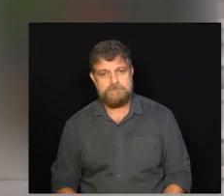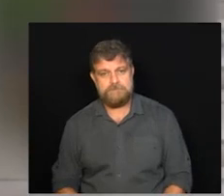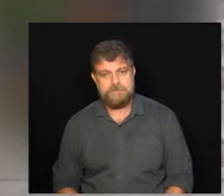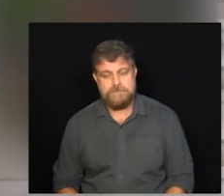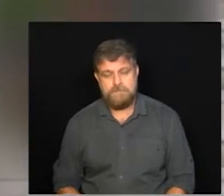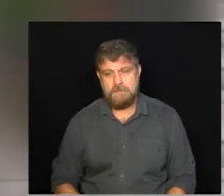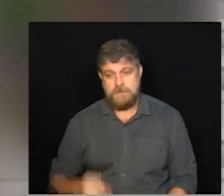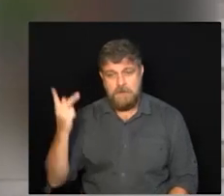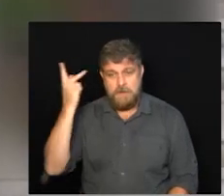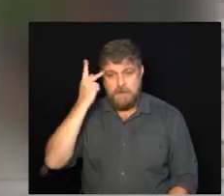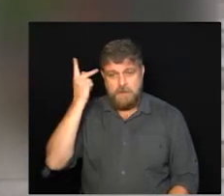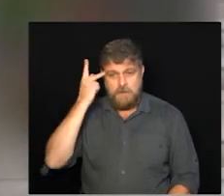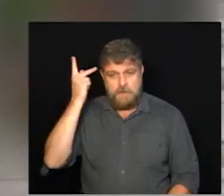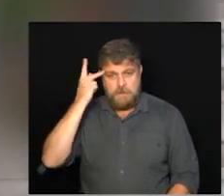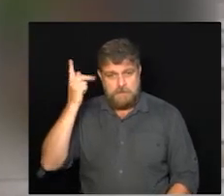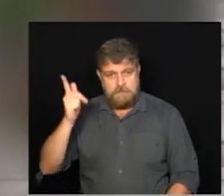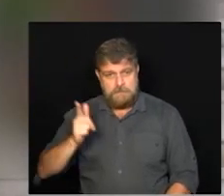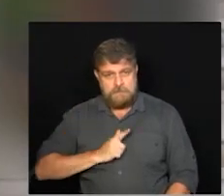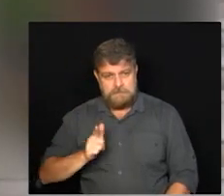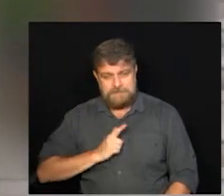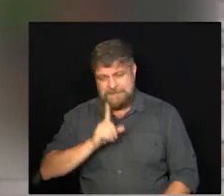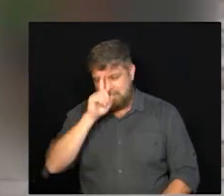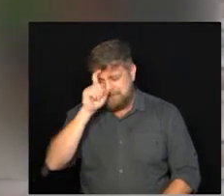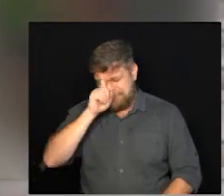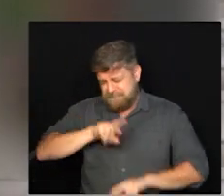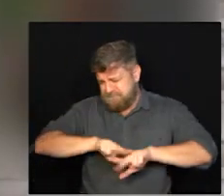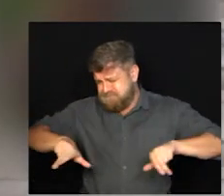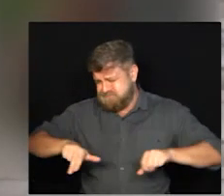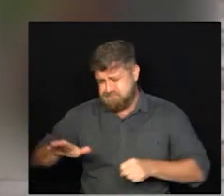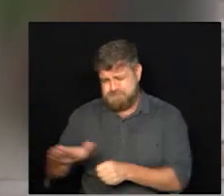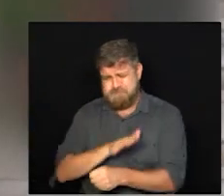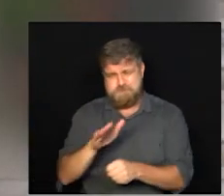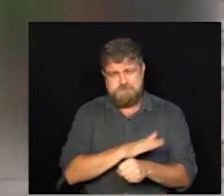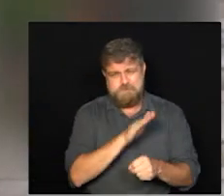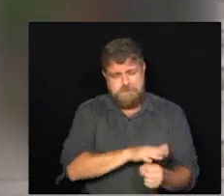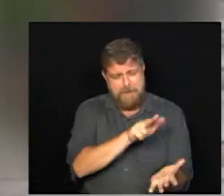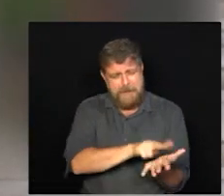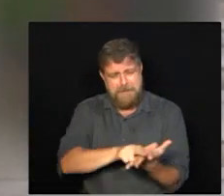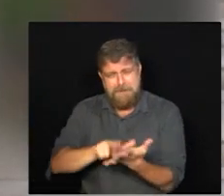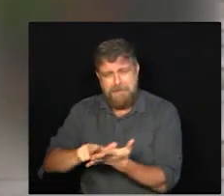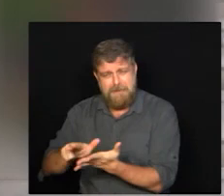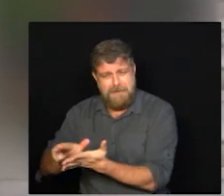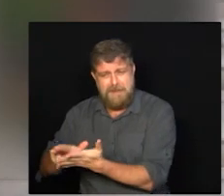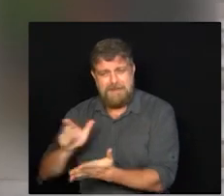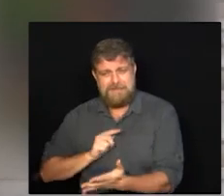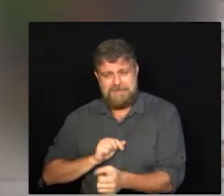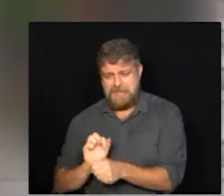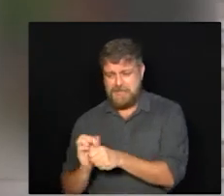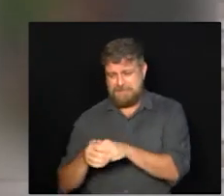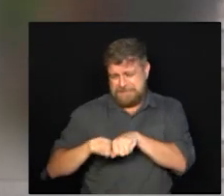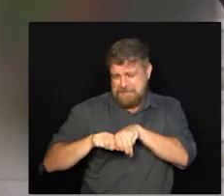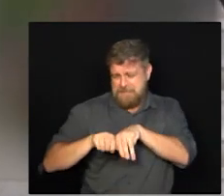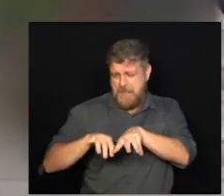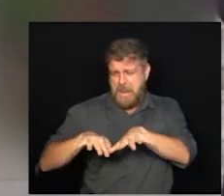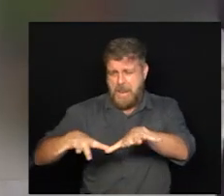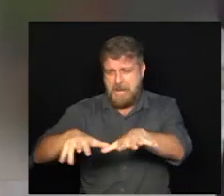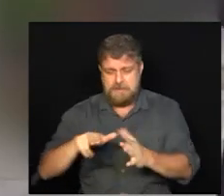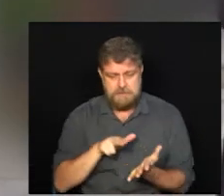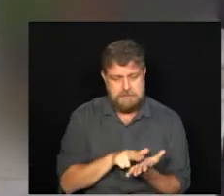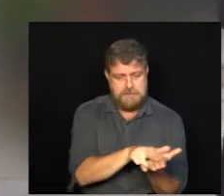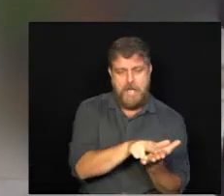Em São Paulo, estamos com vários hospitais lotados e números crescentes de infecção,